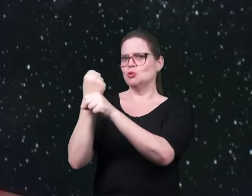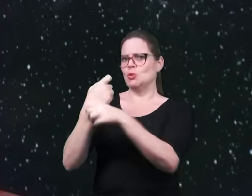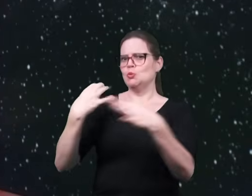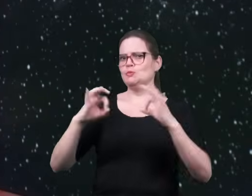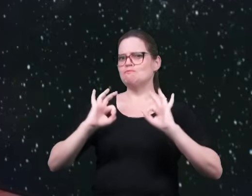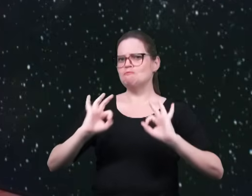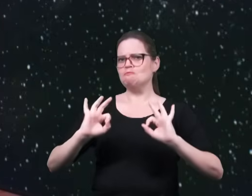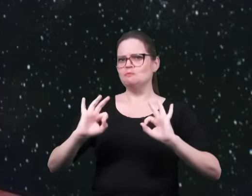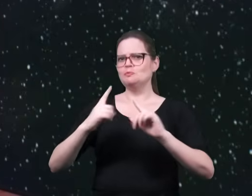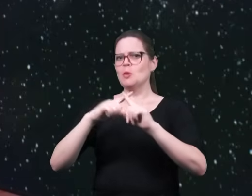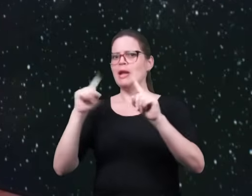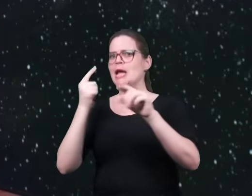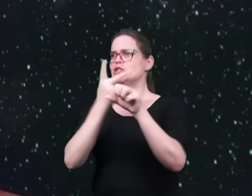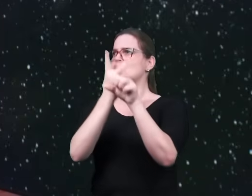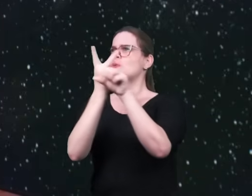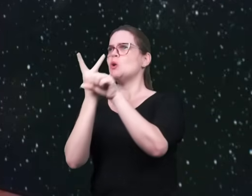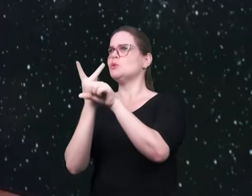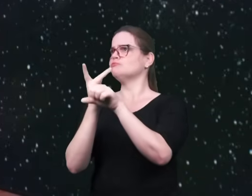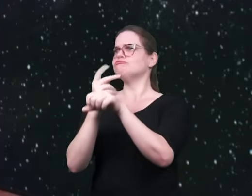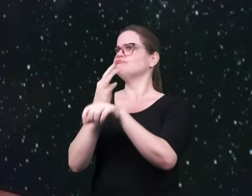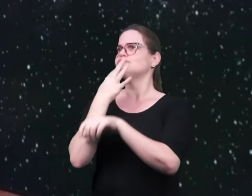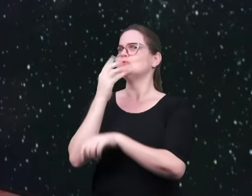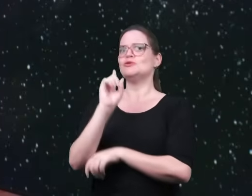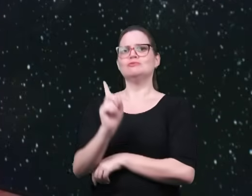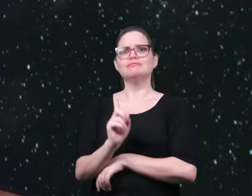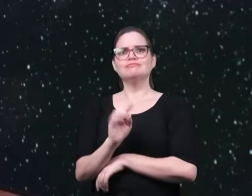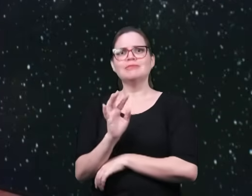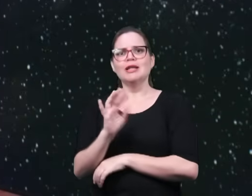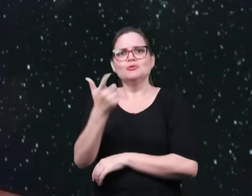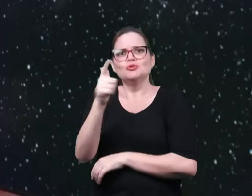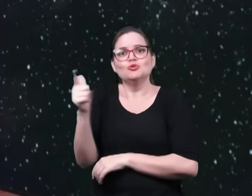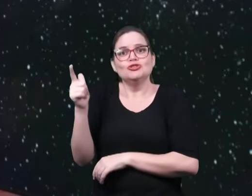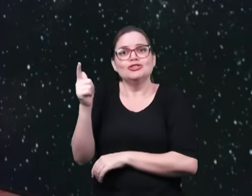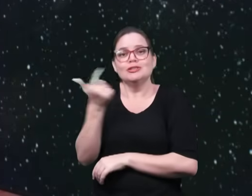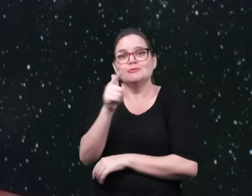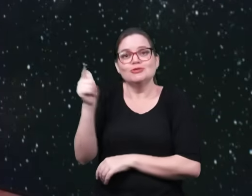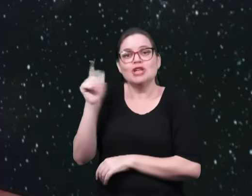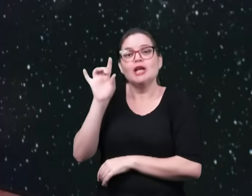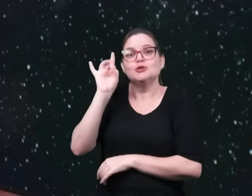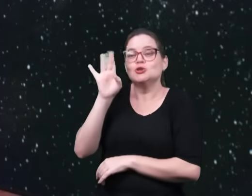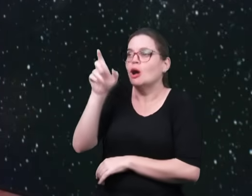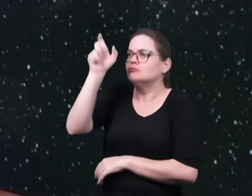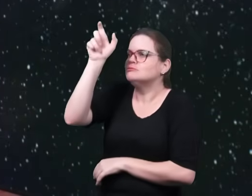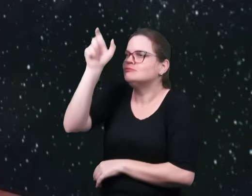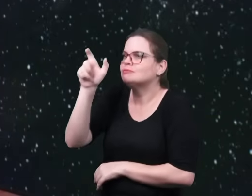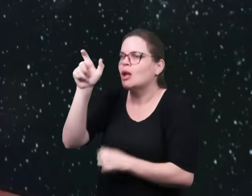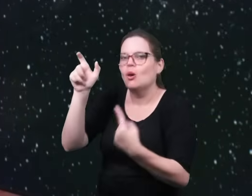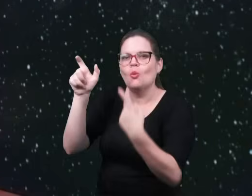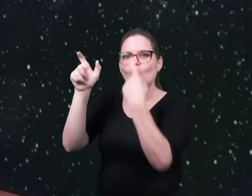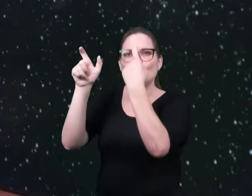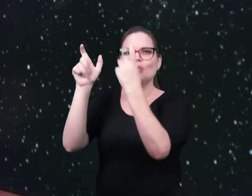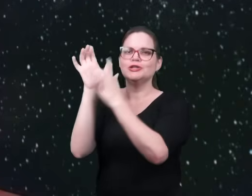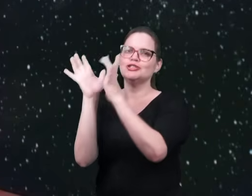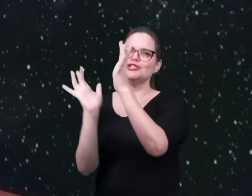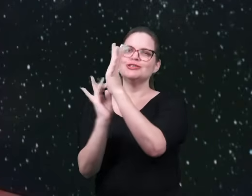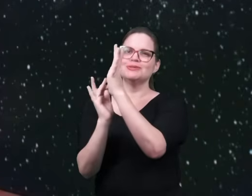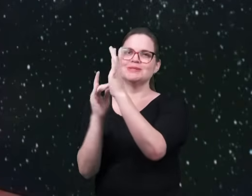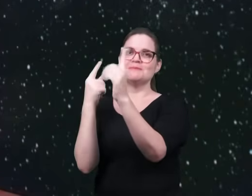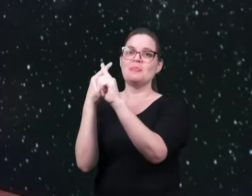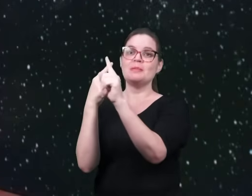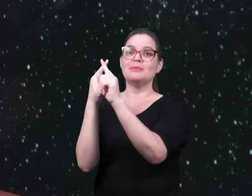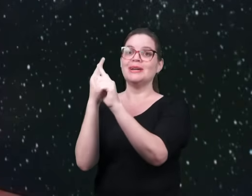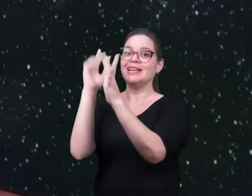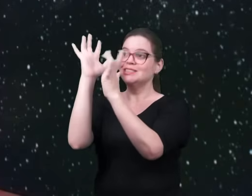do templo, era o próprio Senhor Jesus. Glória a Deus. Por quê? Porque ele habita no